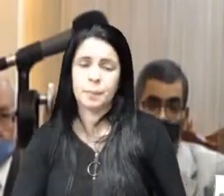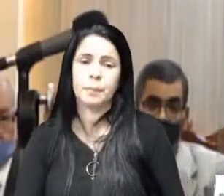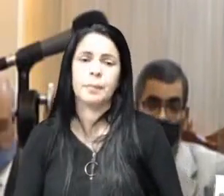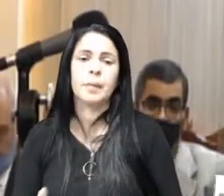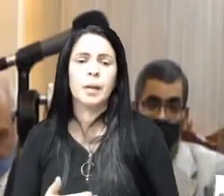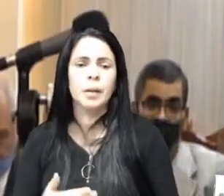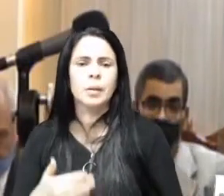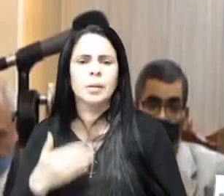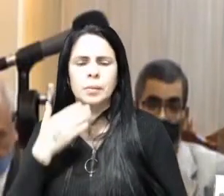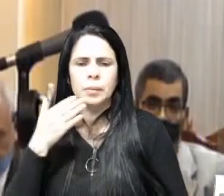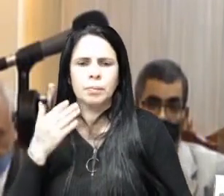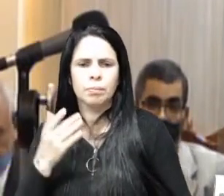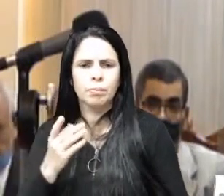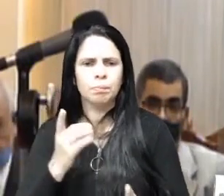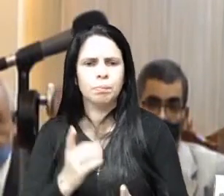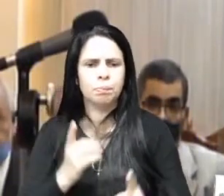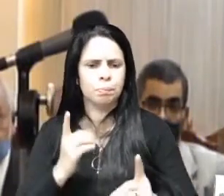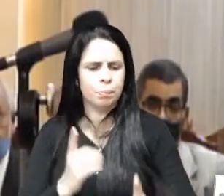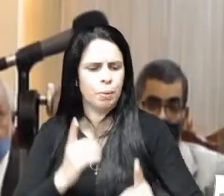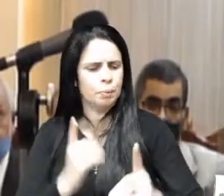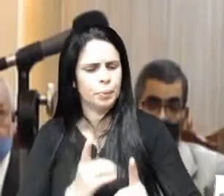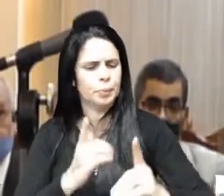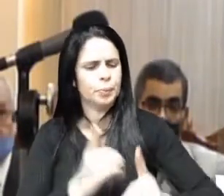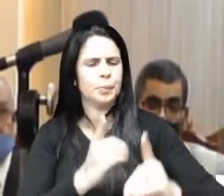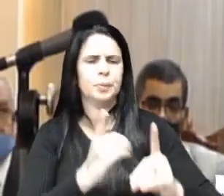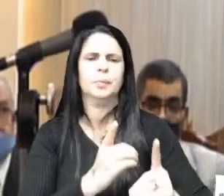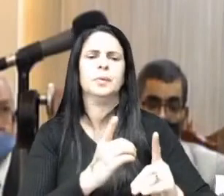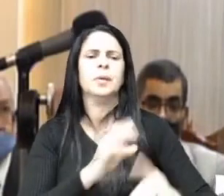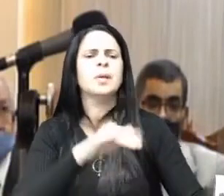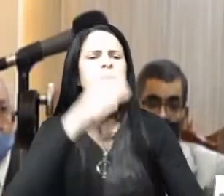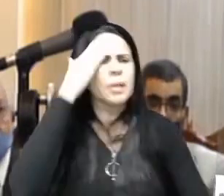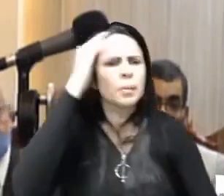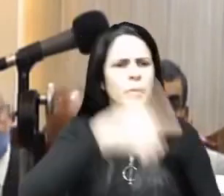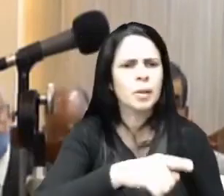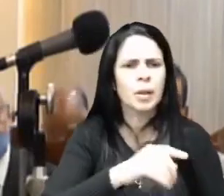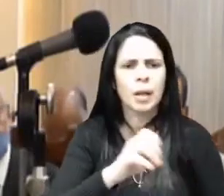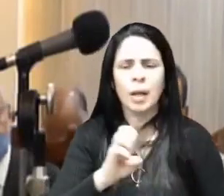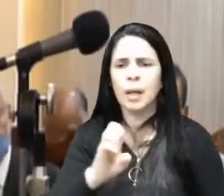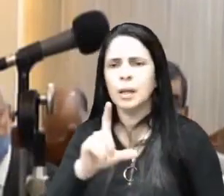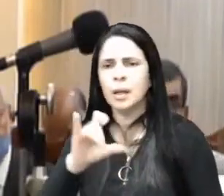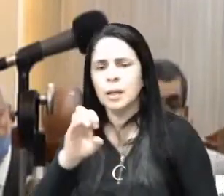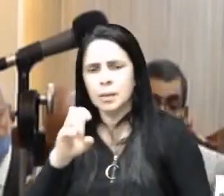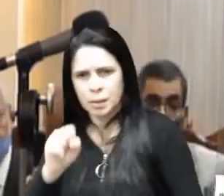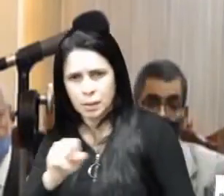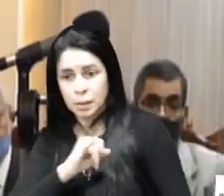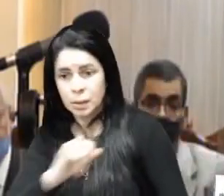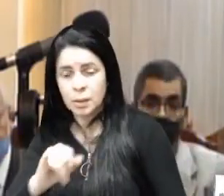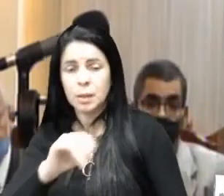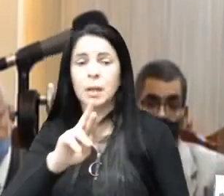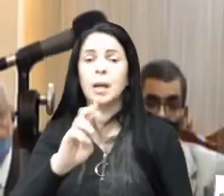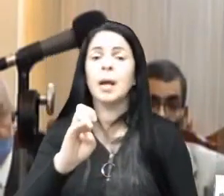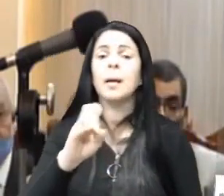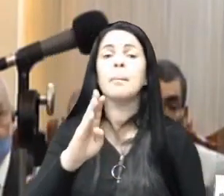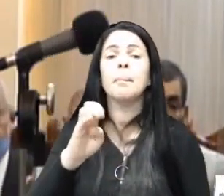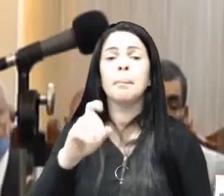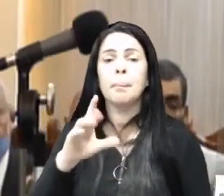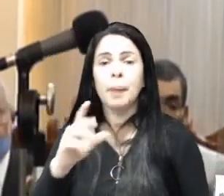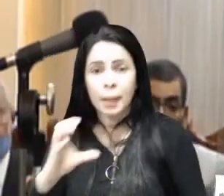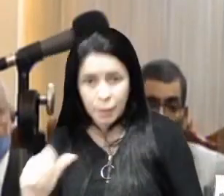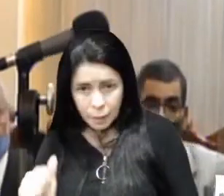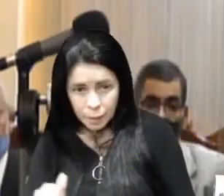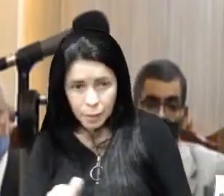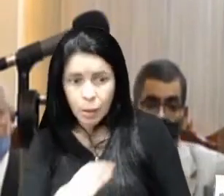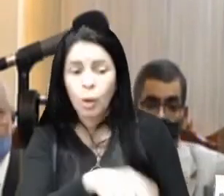no seu camelo, sabe o que foi que Eliezer disse para Rebeca? Aquele que vem ali é o noivo.